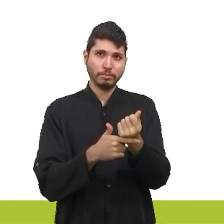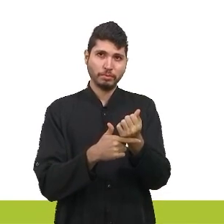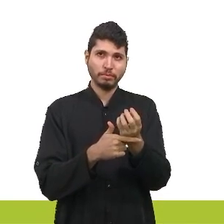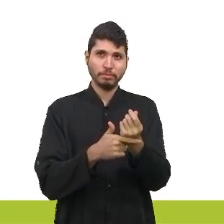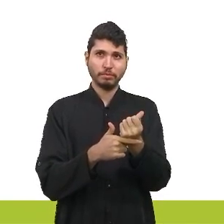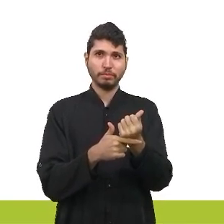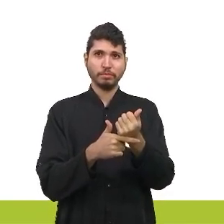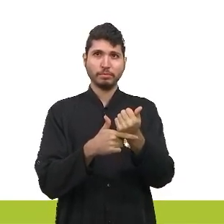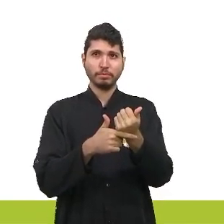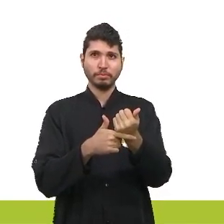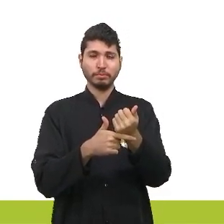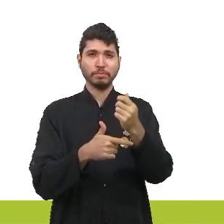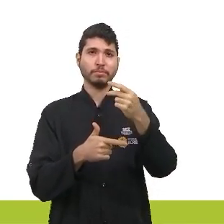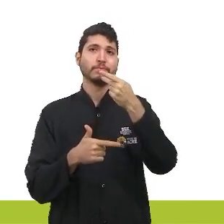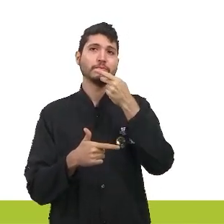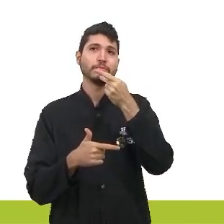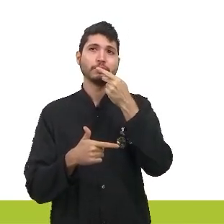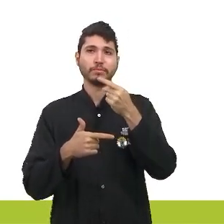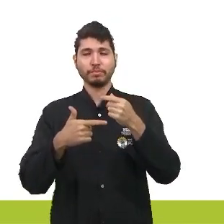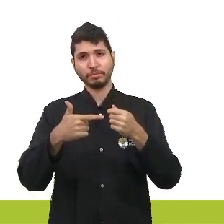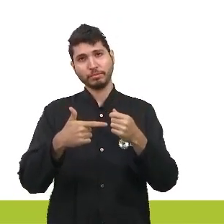para 220.